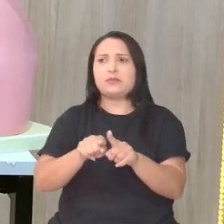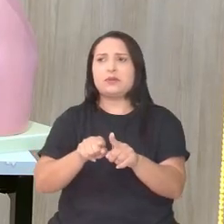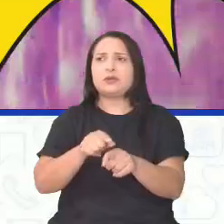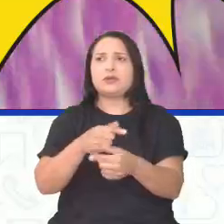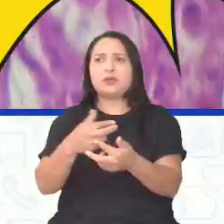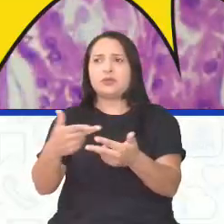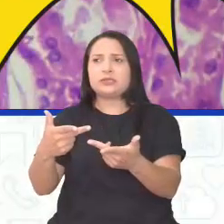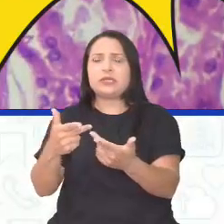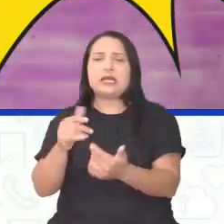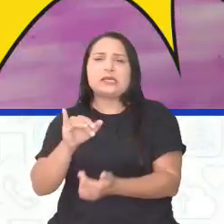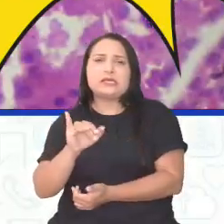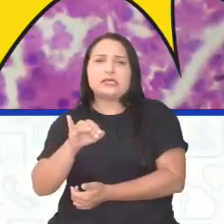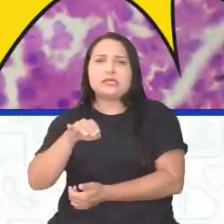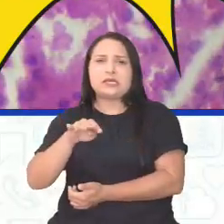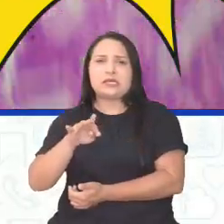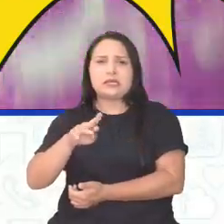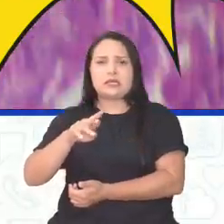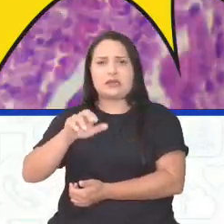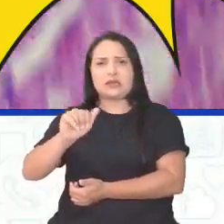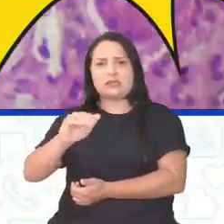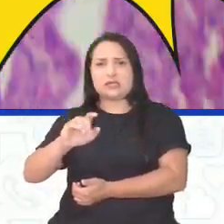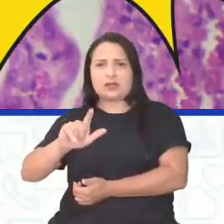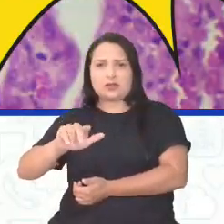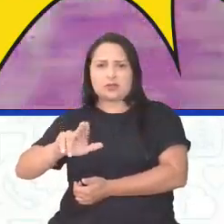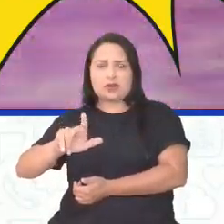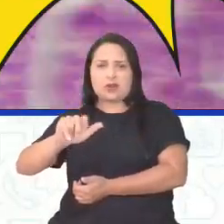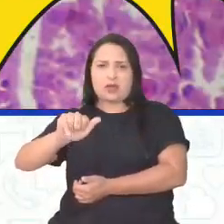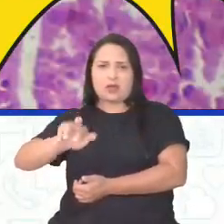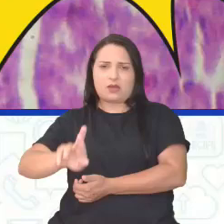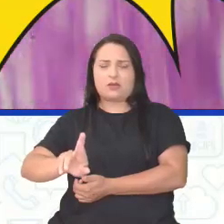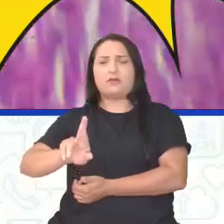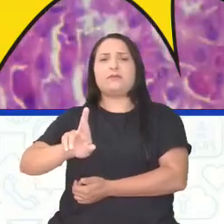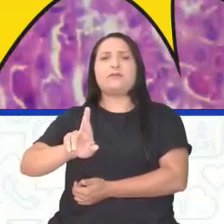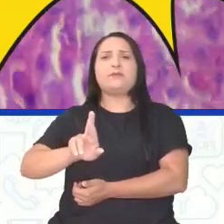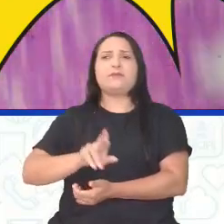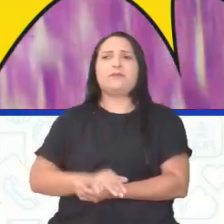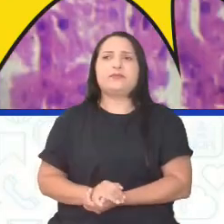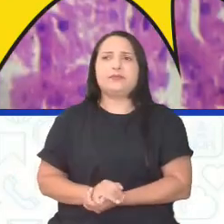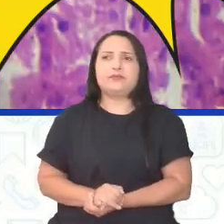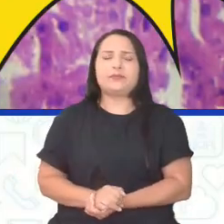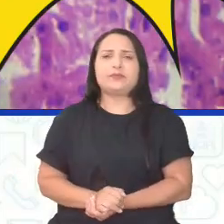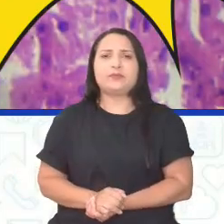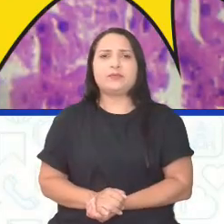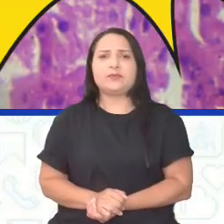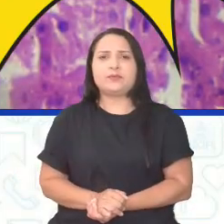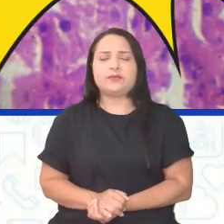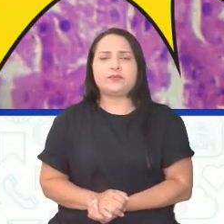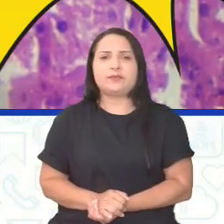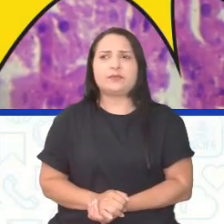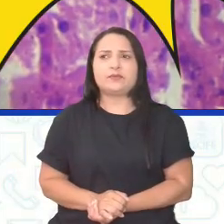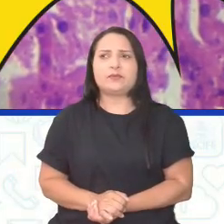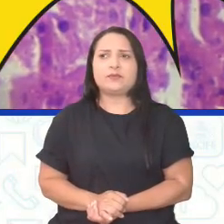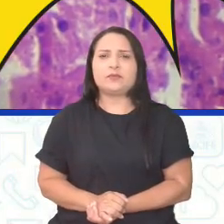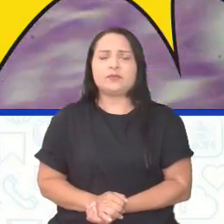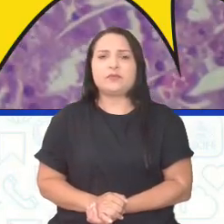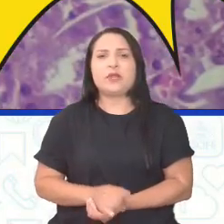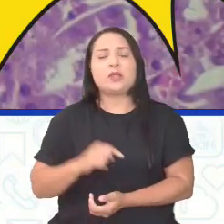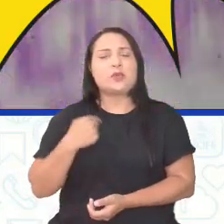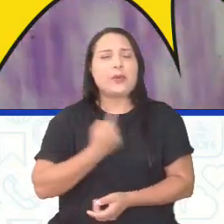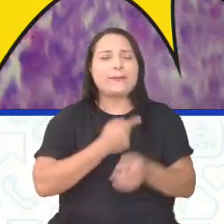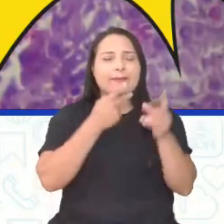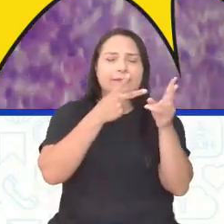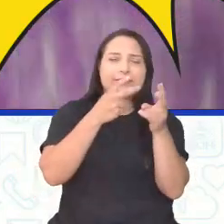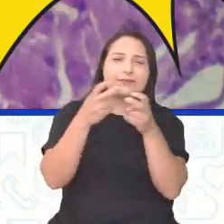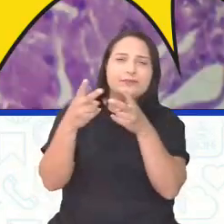Então, a gente vai ver que dependendo da substância que compõe esse tecido, a gente vai conseguir, né,